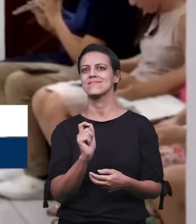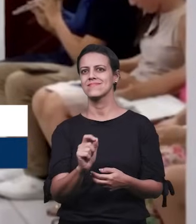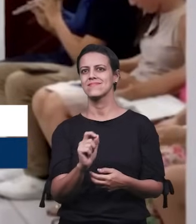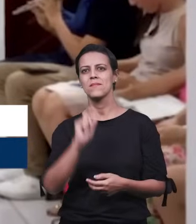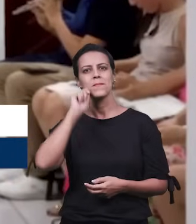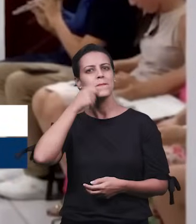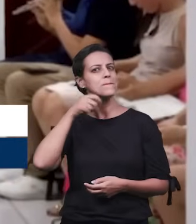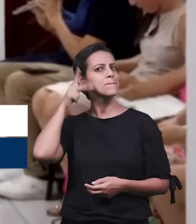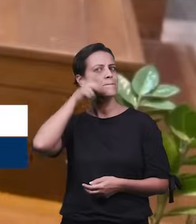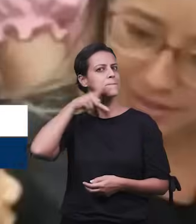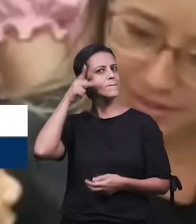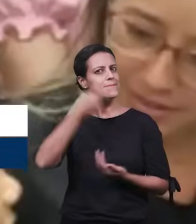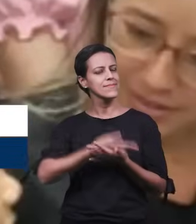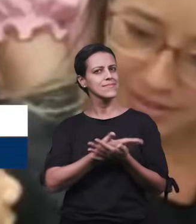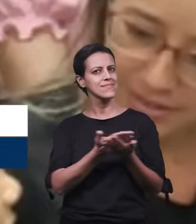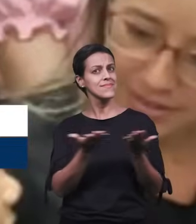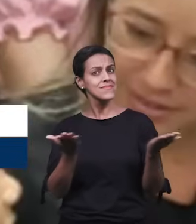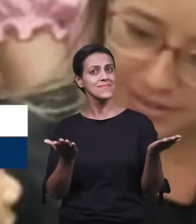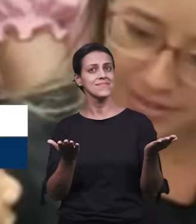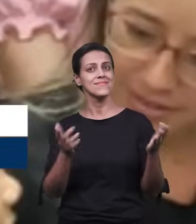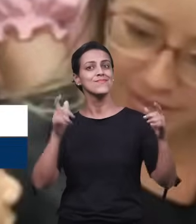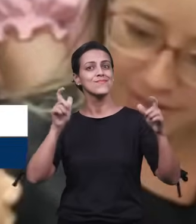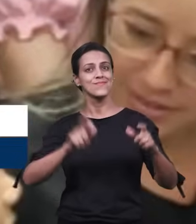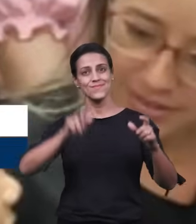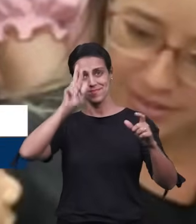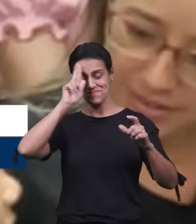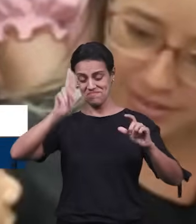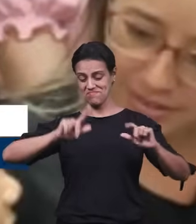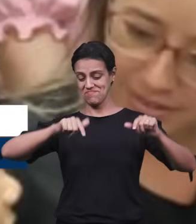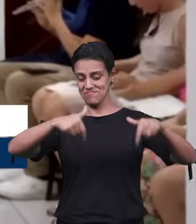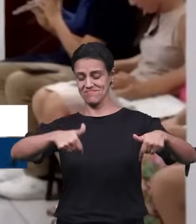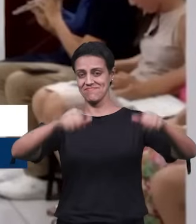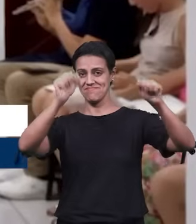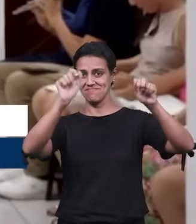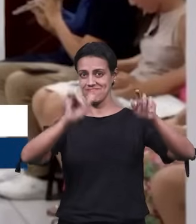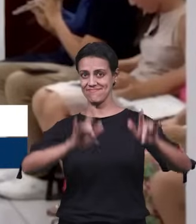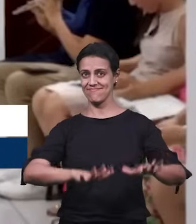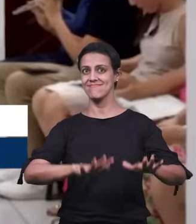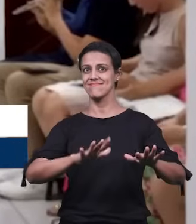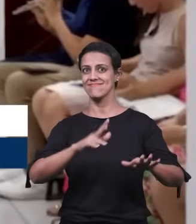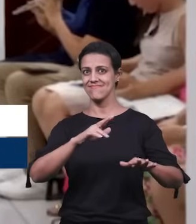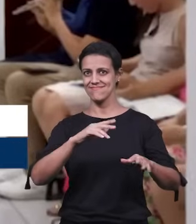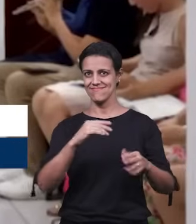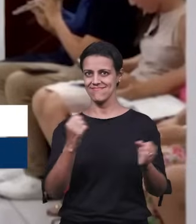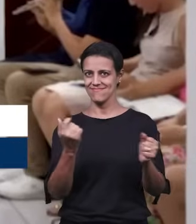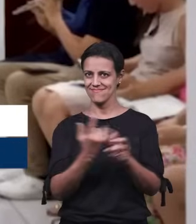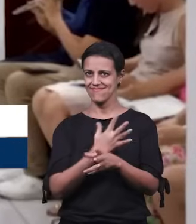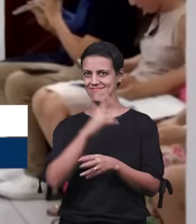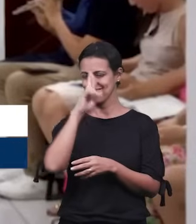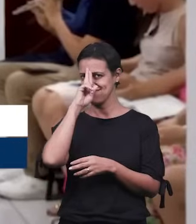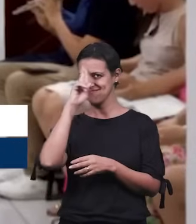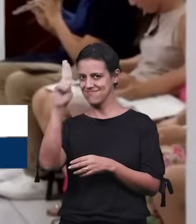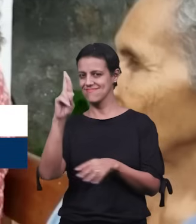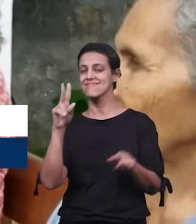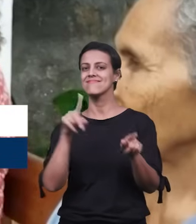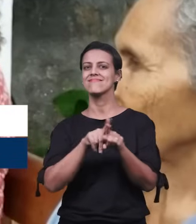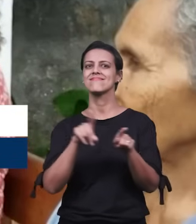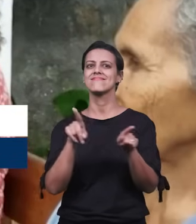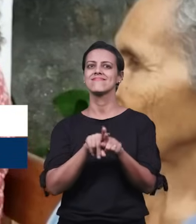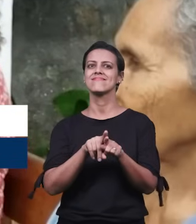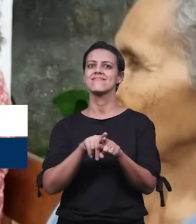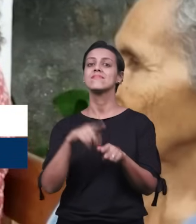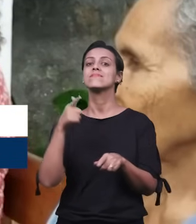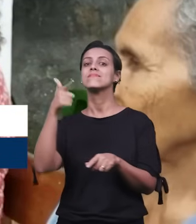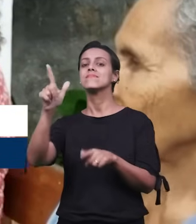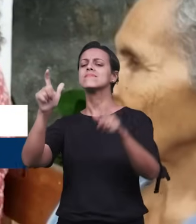e Araçás para ceias ali naqueles bairros onde o Senhor operou muitas bênçãos e os irmãos estiveram ali em glorificação ao